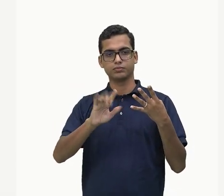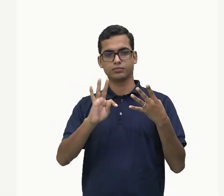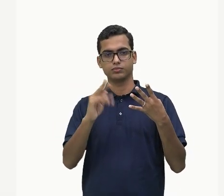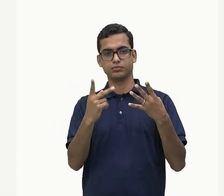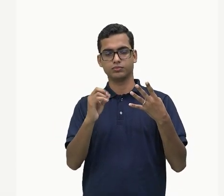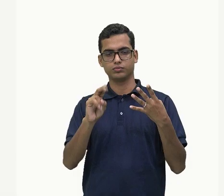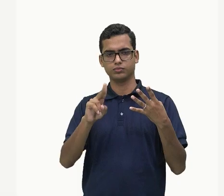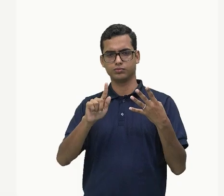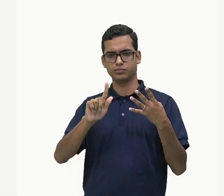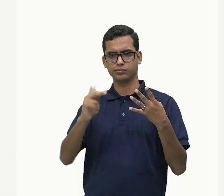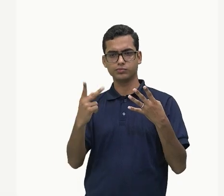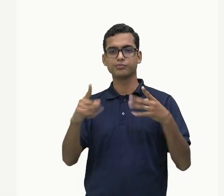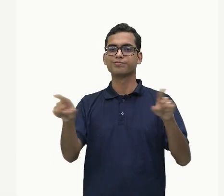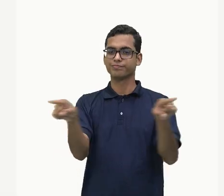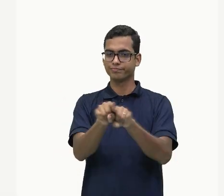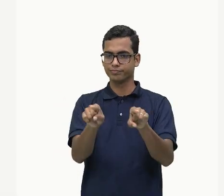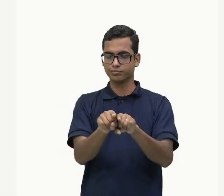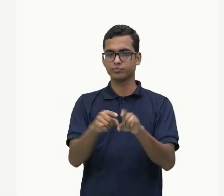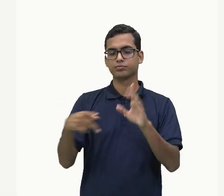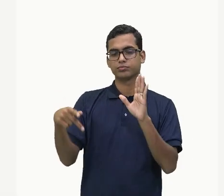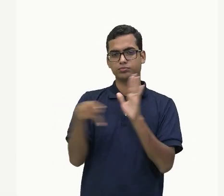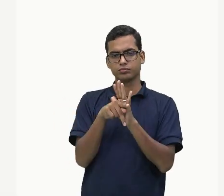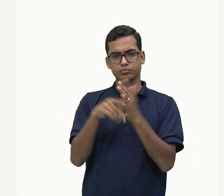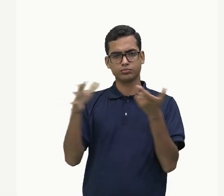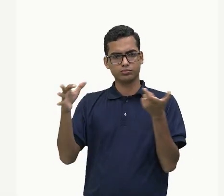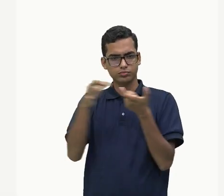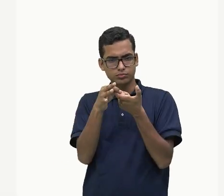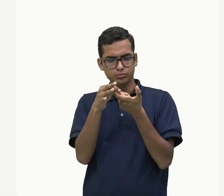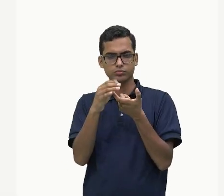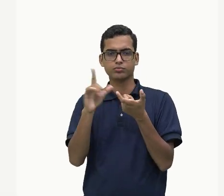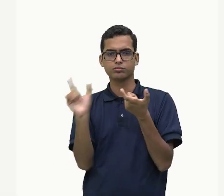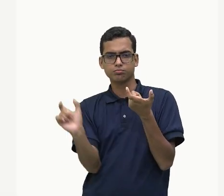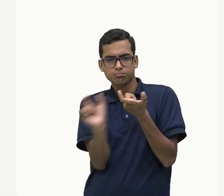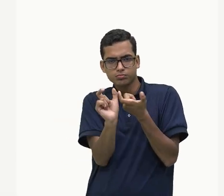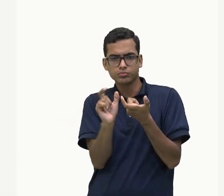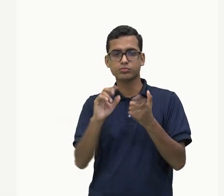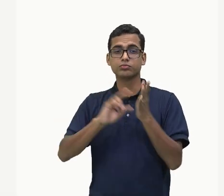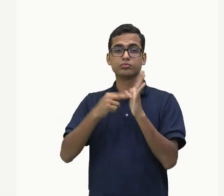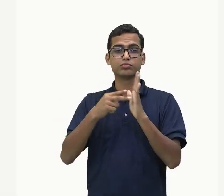Although também é uma conjunção que significa embora.